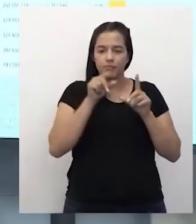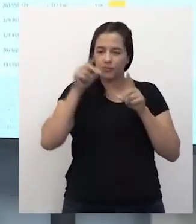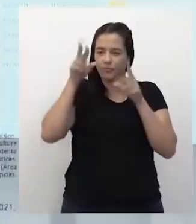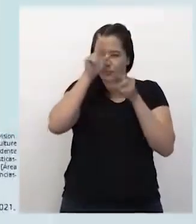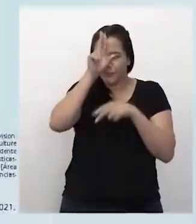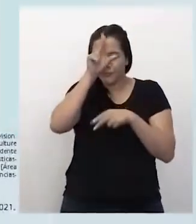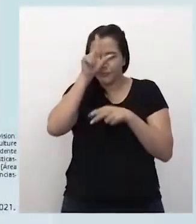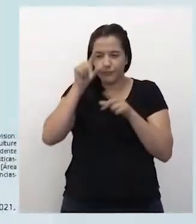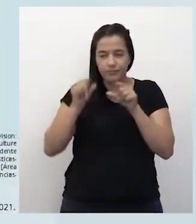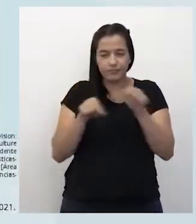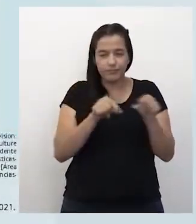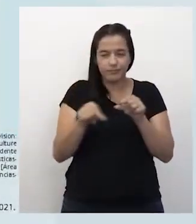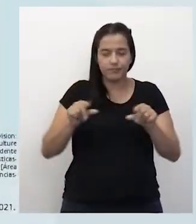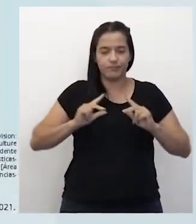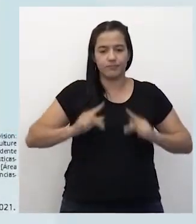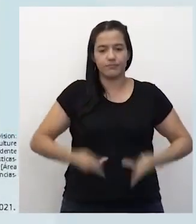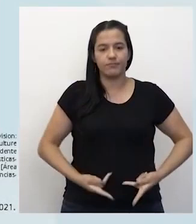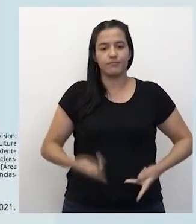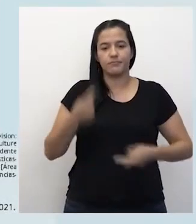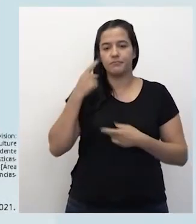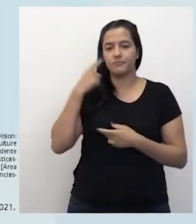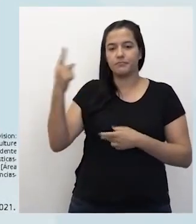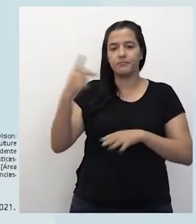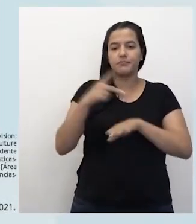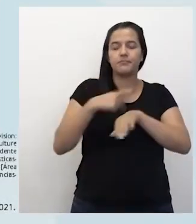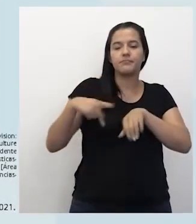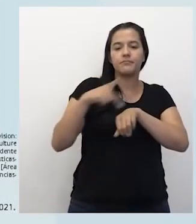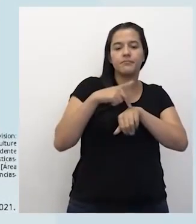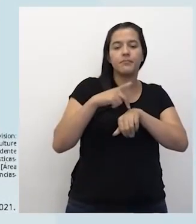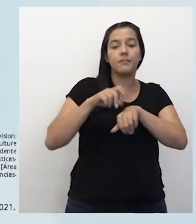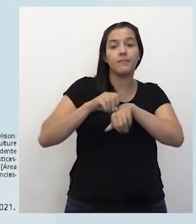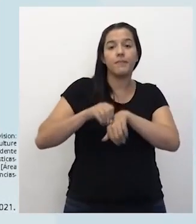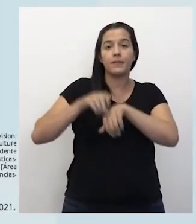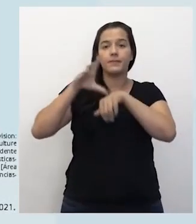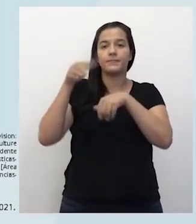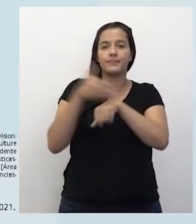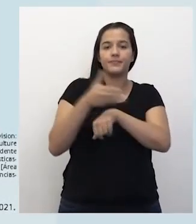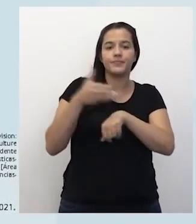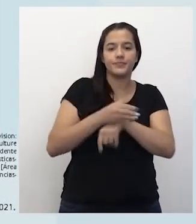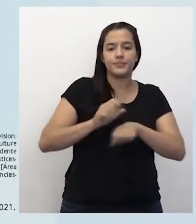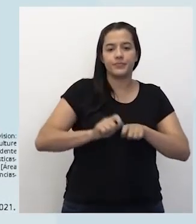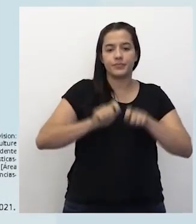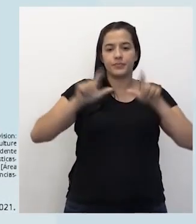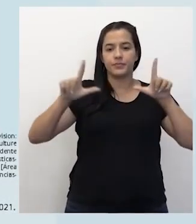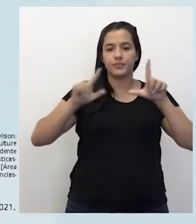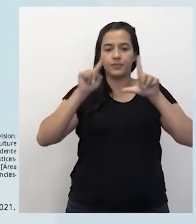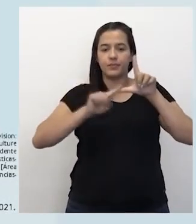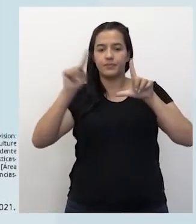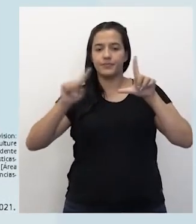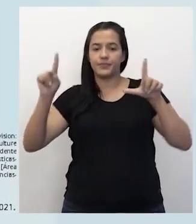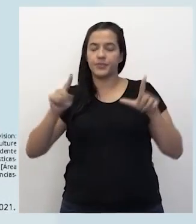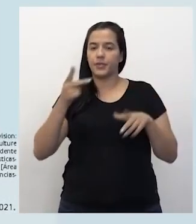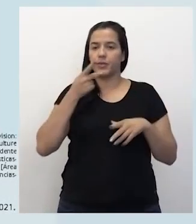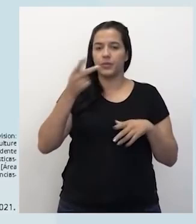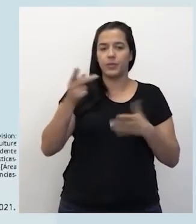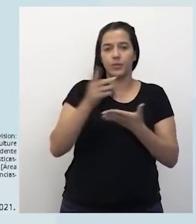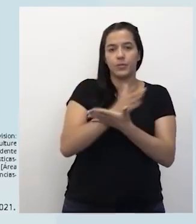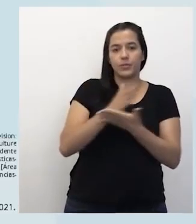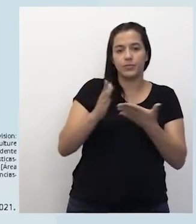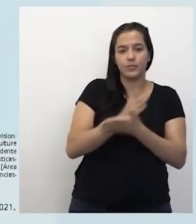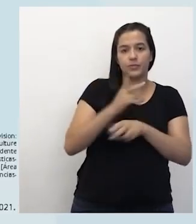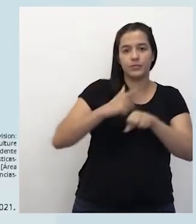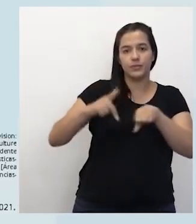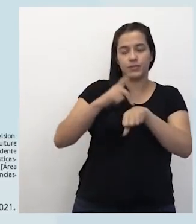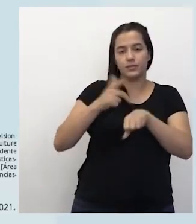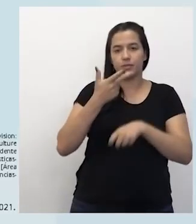temos um gráfico aí mostrando, né, os países com a maior quantidade de densidade demográfica. E tá aí os países que eu citei para vocês aí,